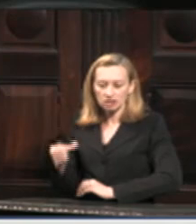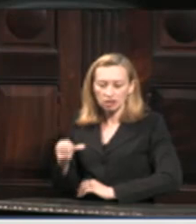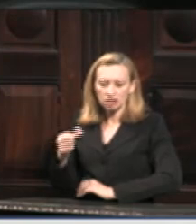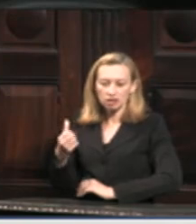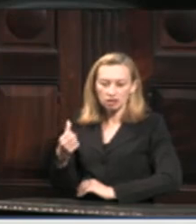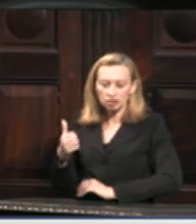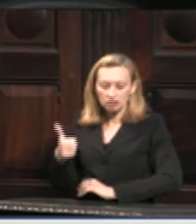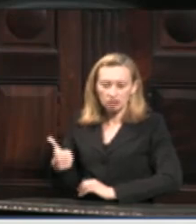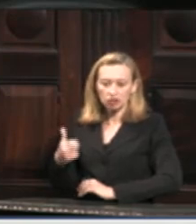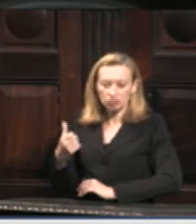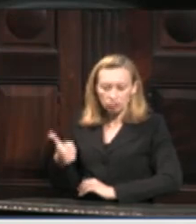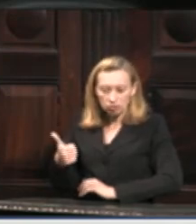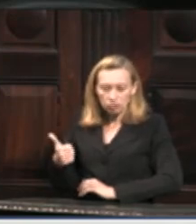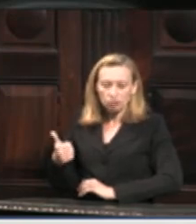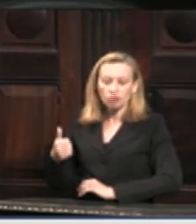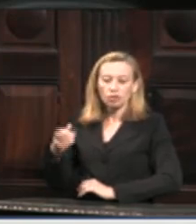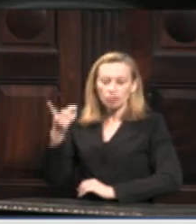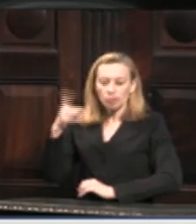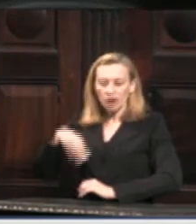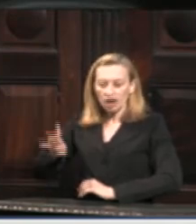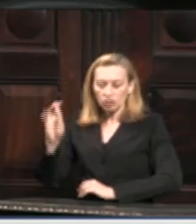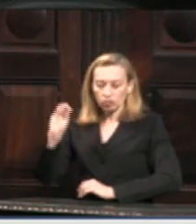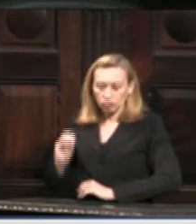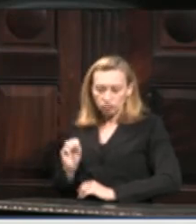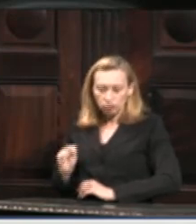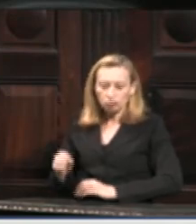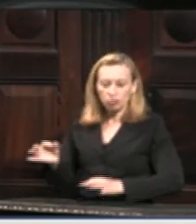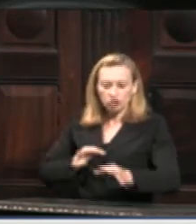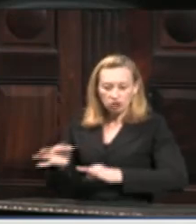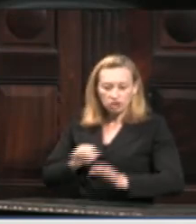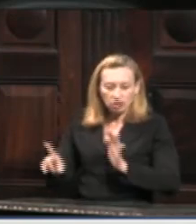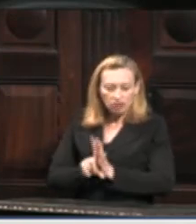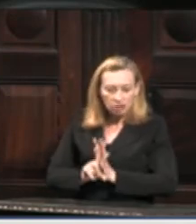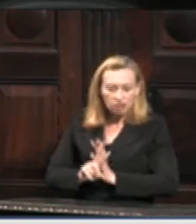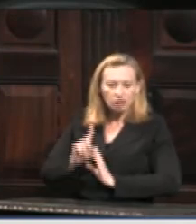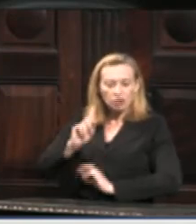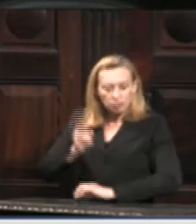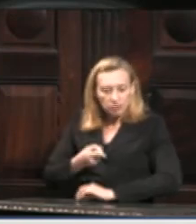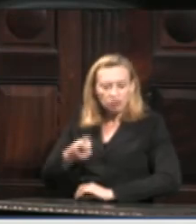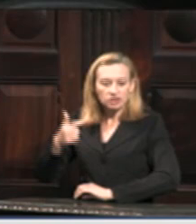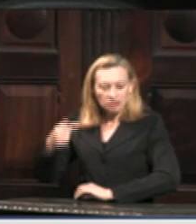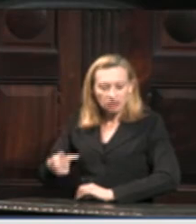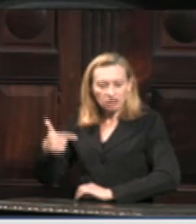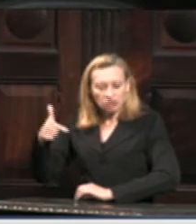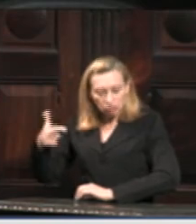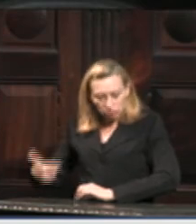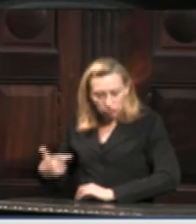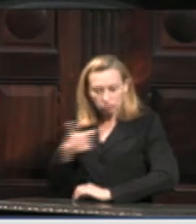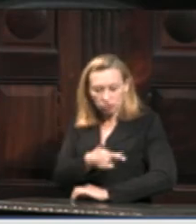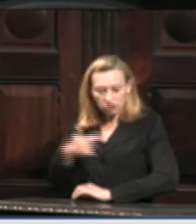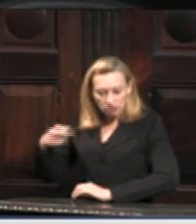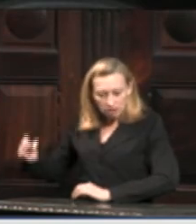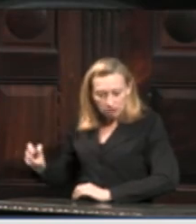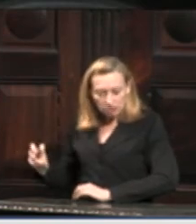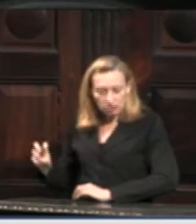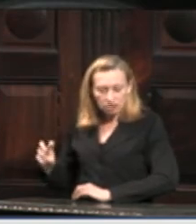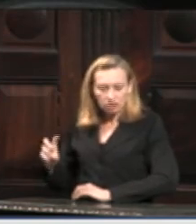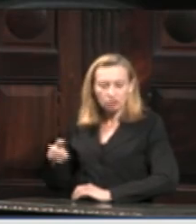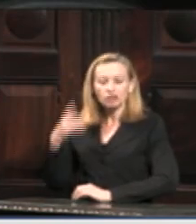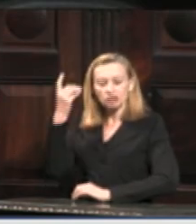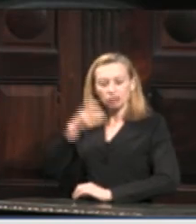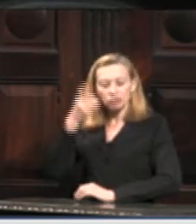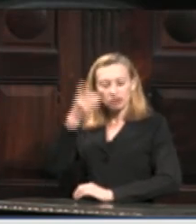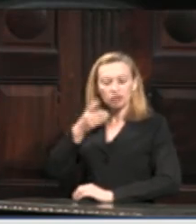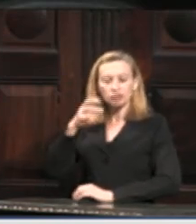autoria do deputado Marcos Vinícius. Projeto de lei número 1072 de 2015, de autoria do deputado